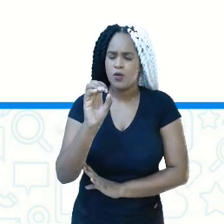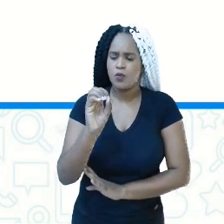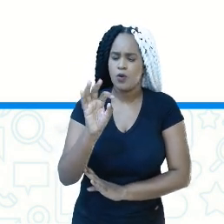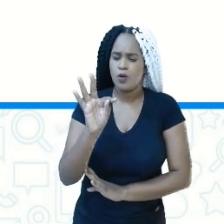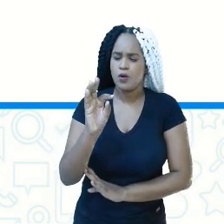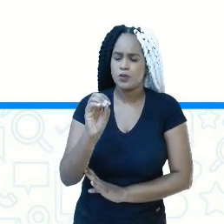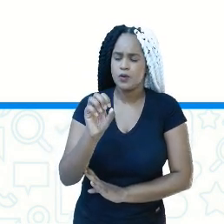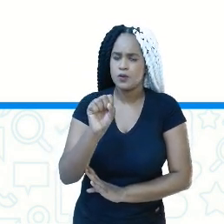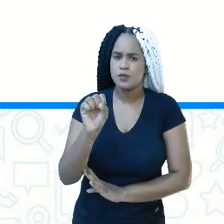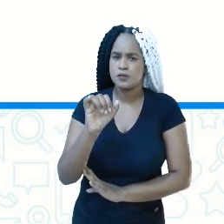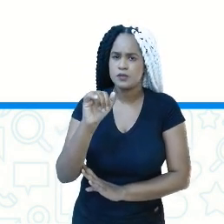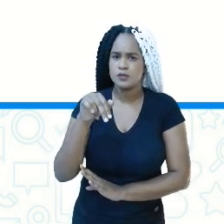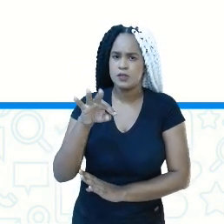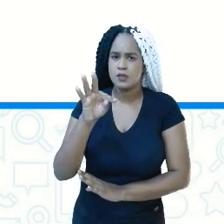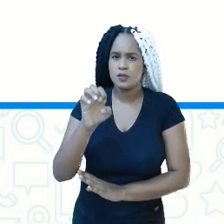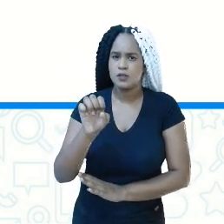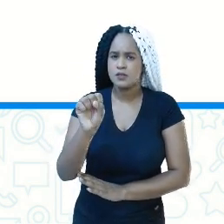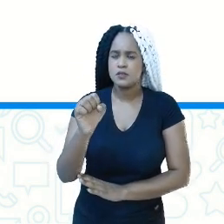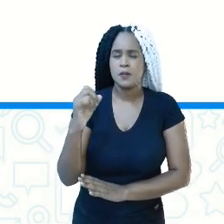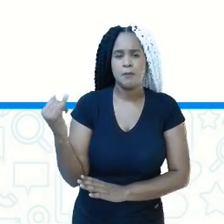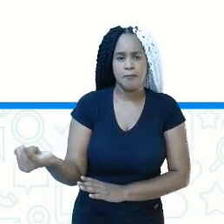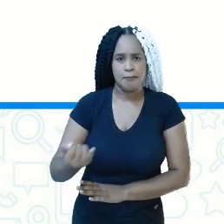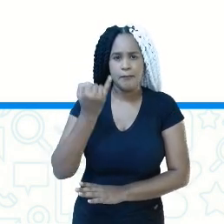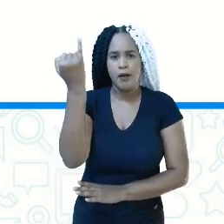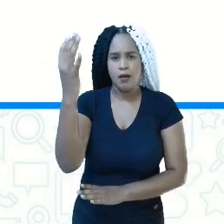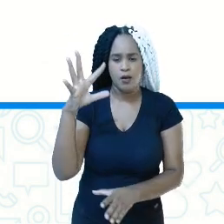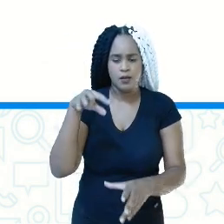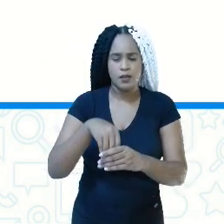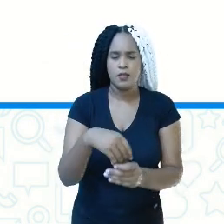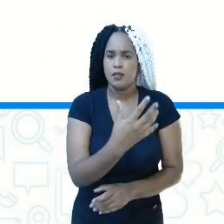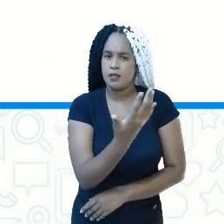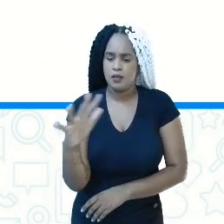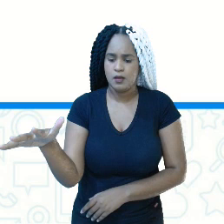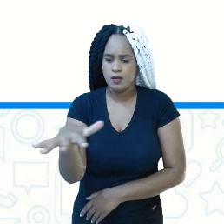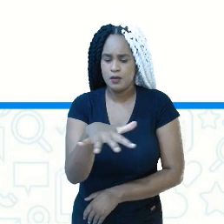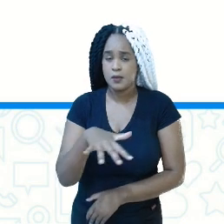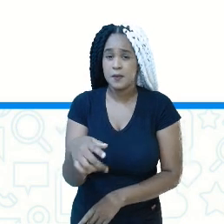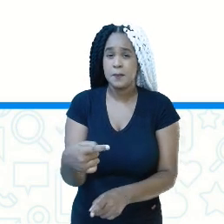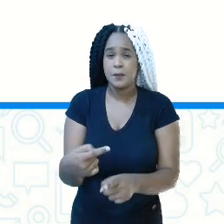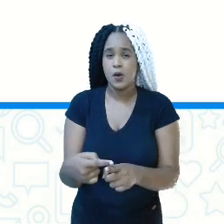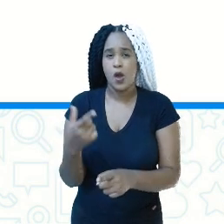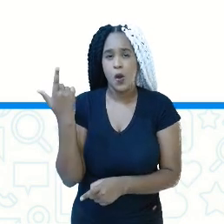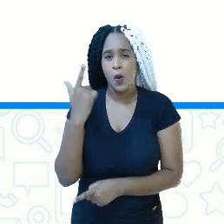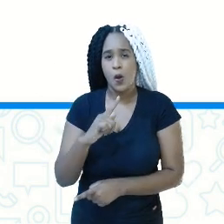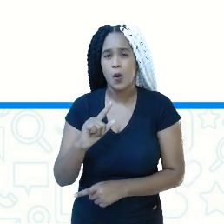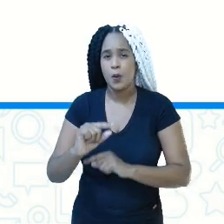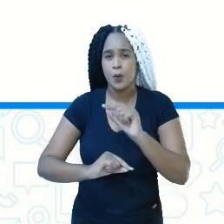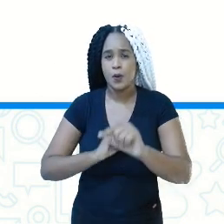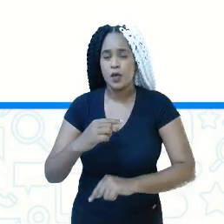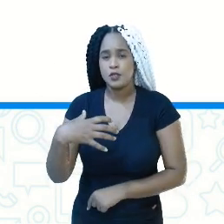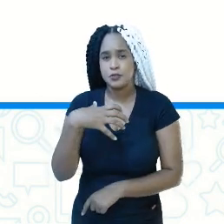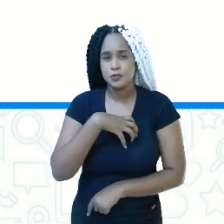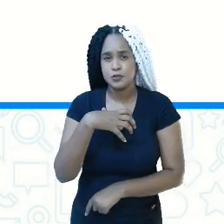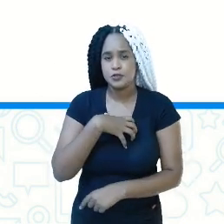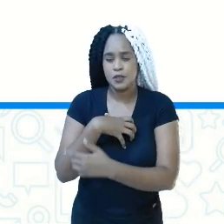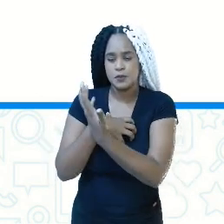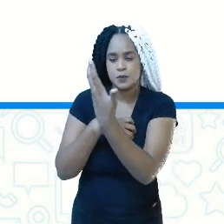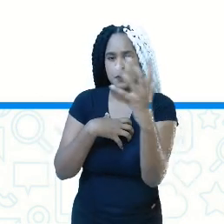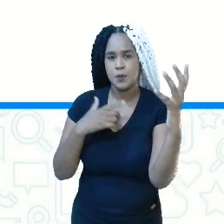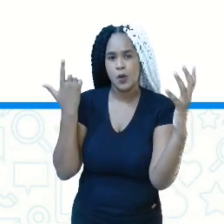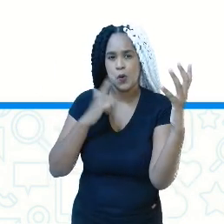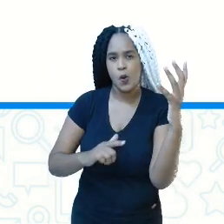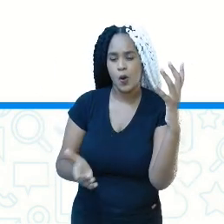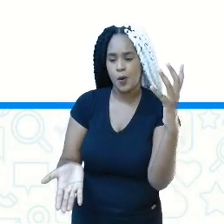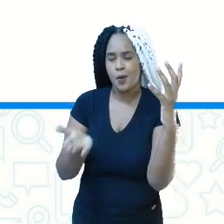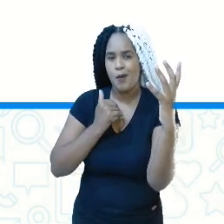questão do meio ambiente? Sim. Ela, além de ser um mecanismo de produção de alimento para as plantas, que é a forma que ela tem para conseguir sua